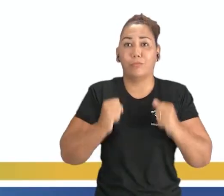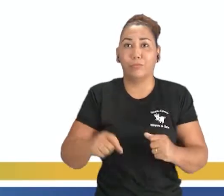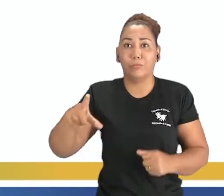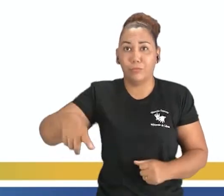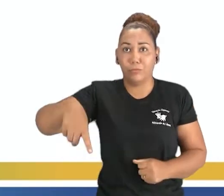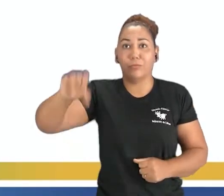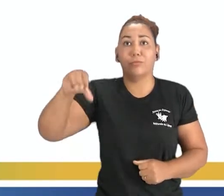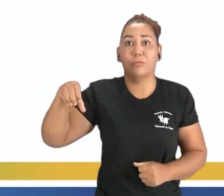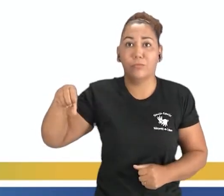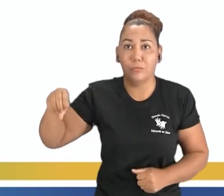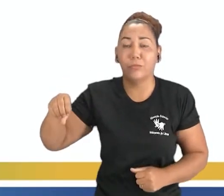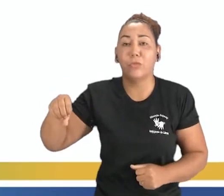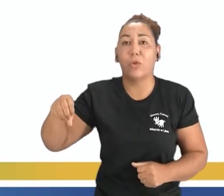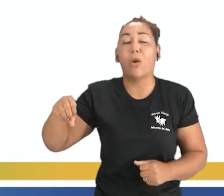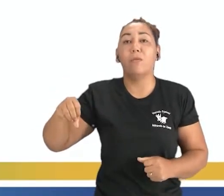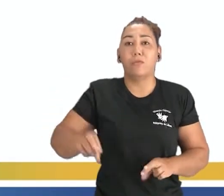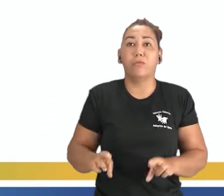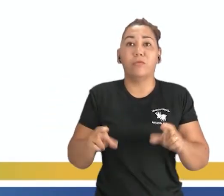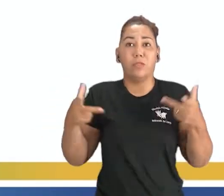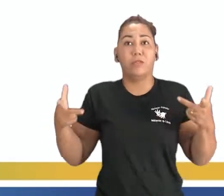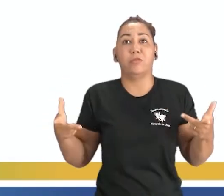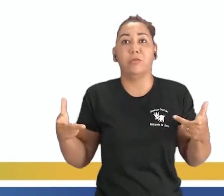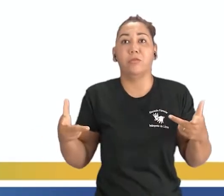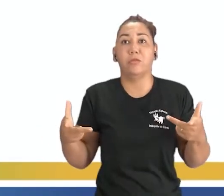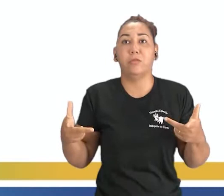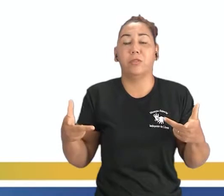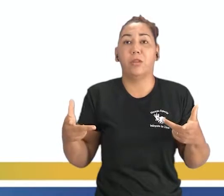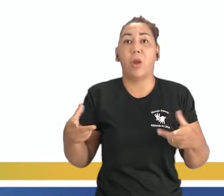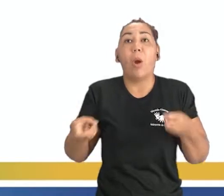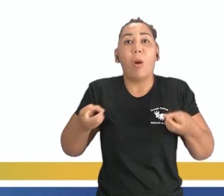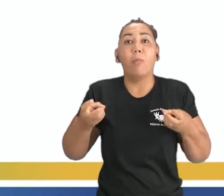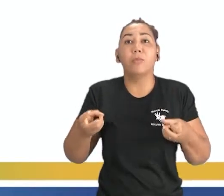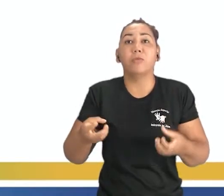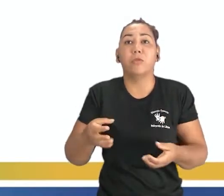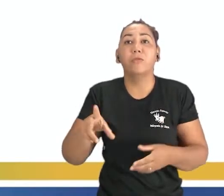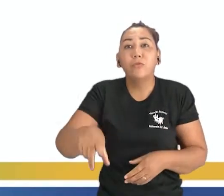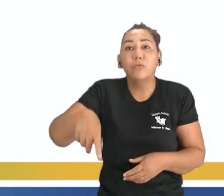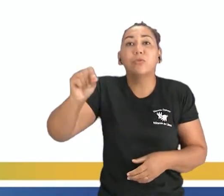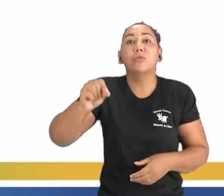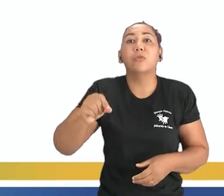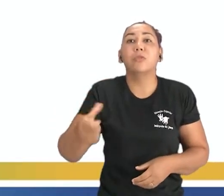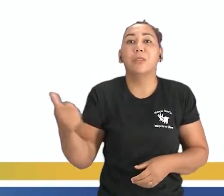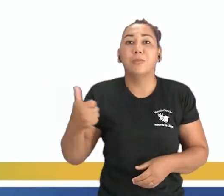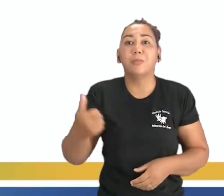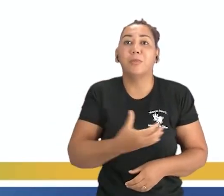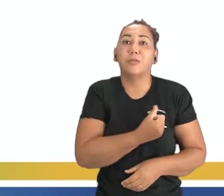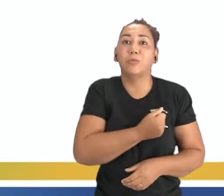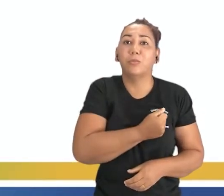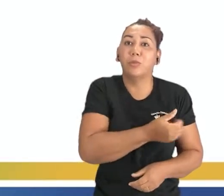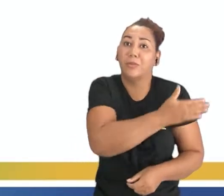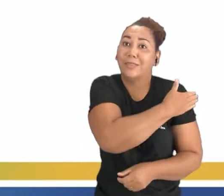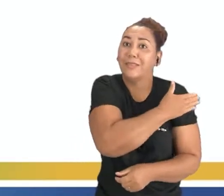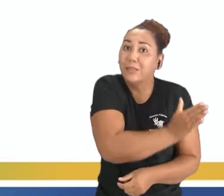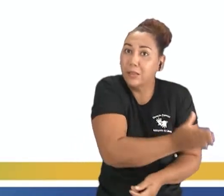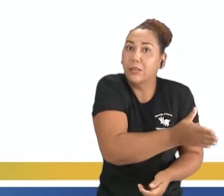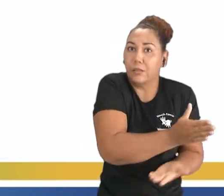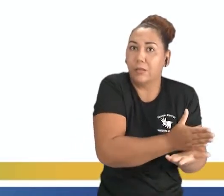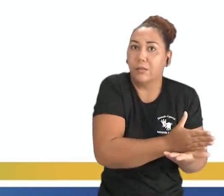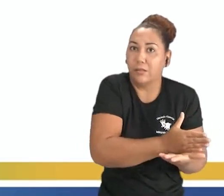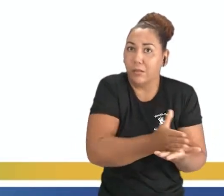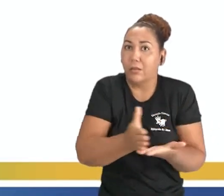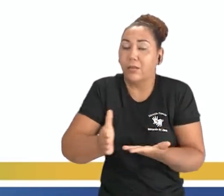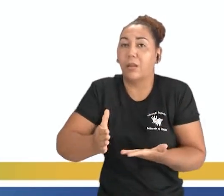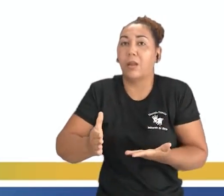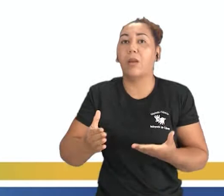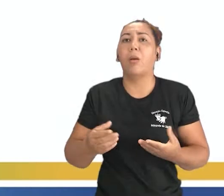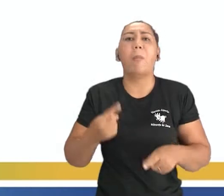escolhido de 9 modos. Observe que a gente vai começar escolhendo o algarismo da esquerda, o primeiro algarismo aí da esquerda. Por que de 9 modos? Se eu